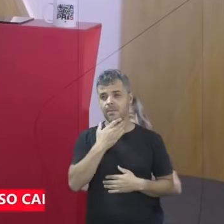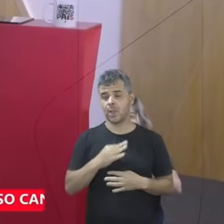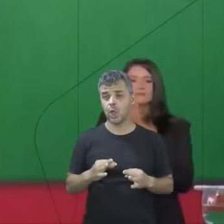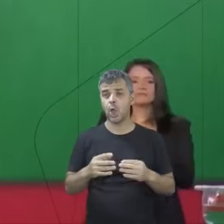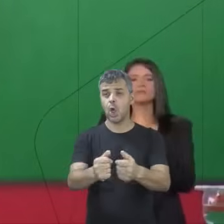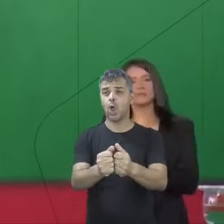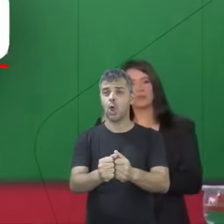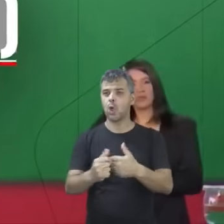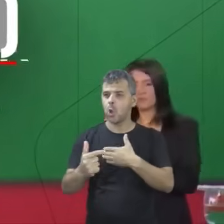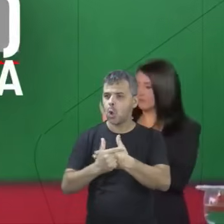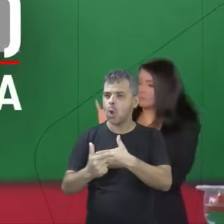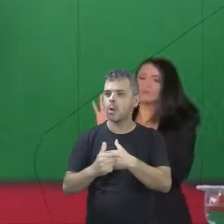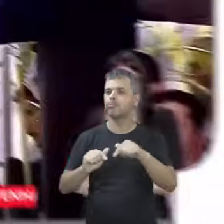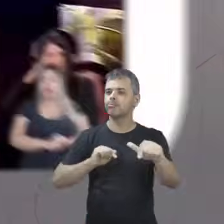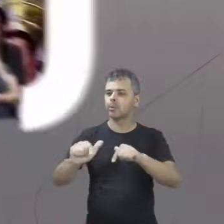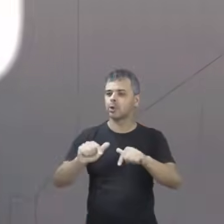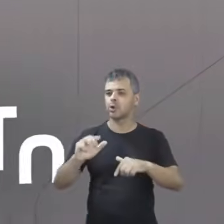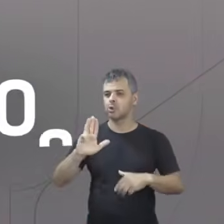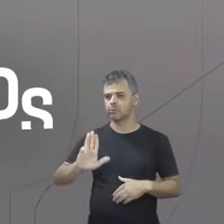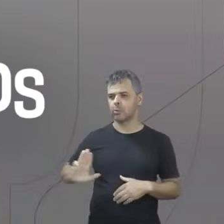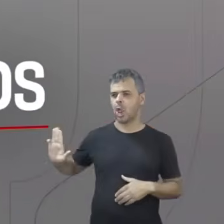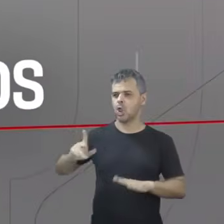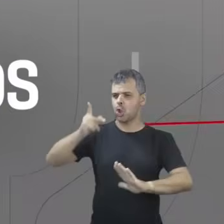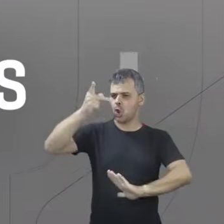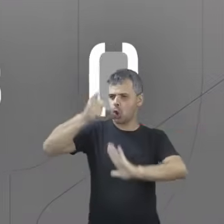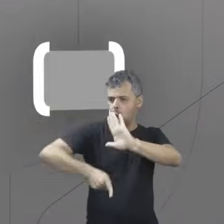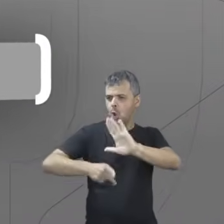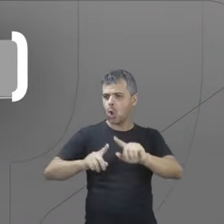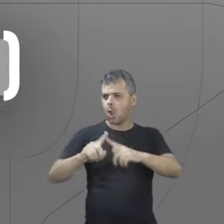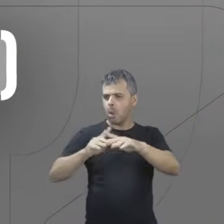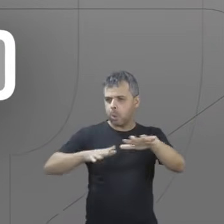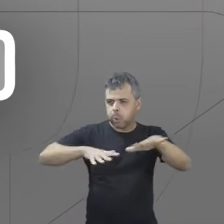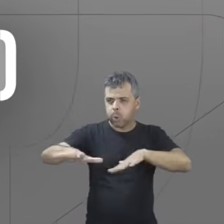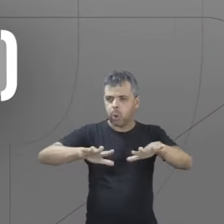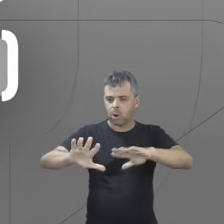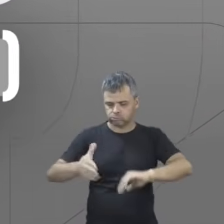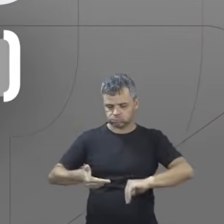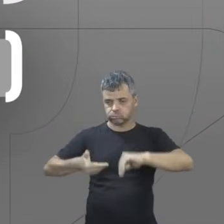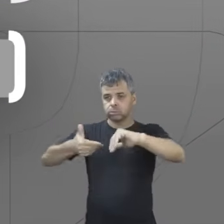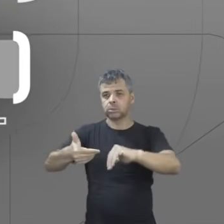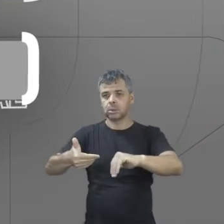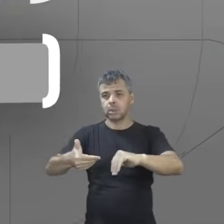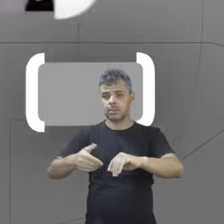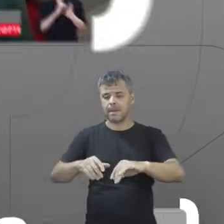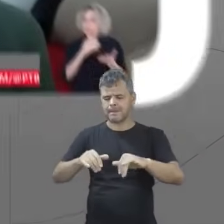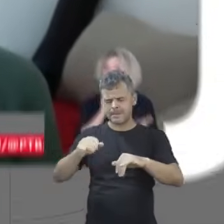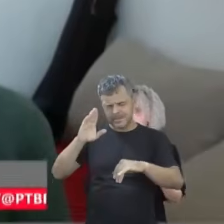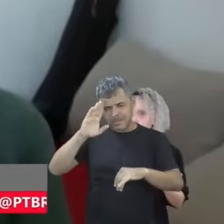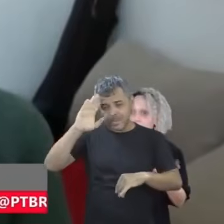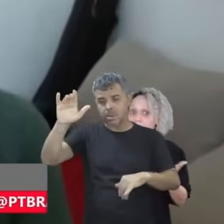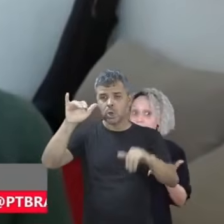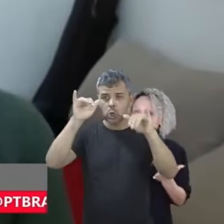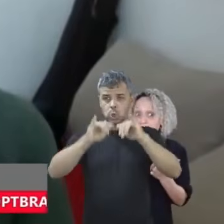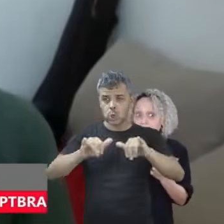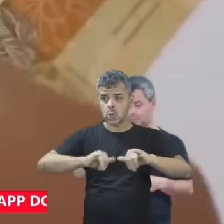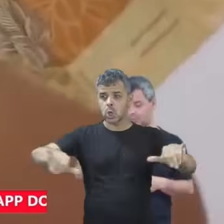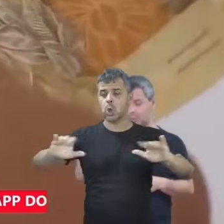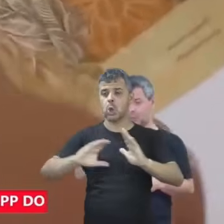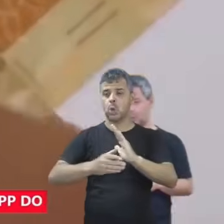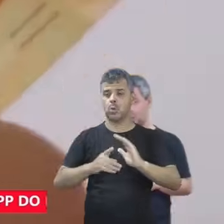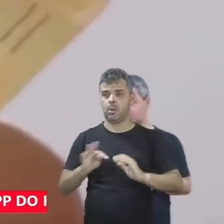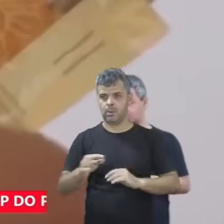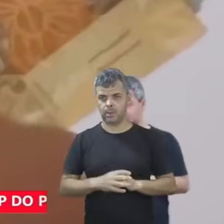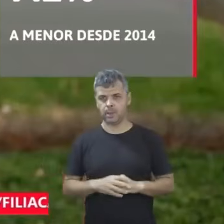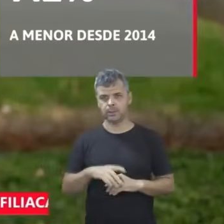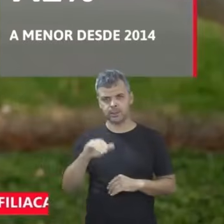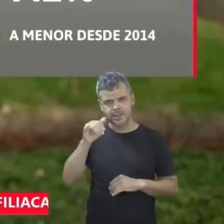Tudo sobre as ações do governo Lula, os projetos que estão movimentando o Congresso e as principais informações do partido.